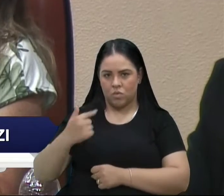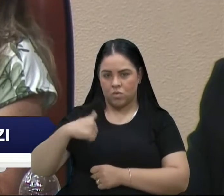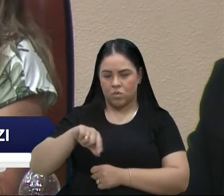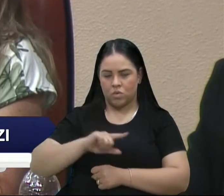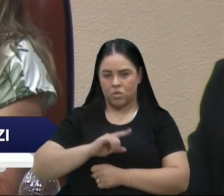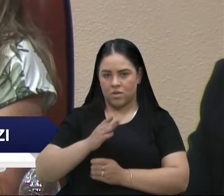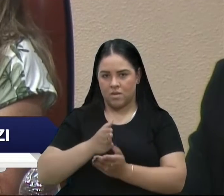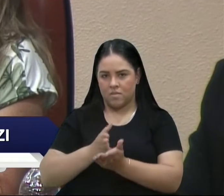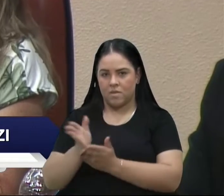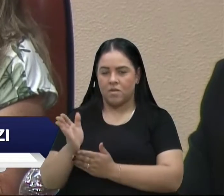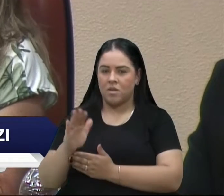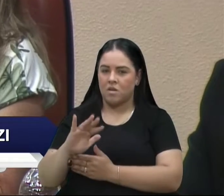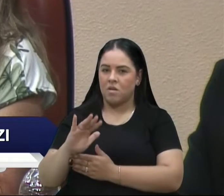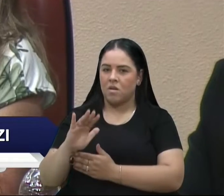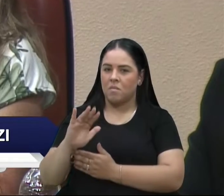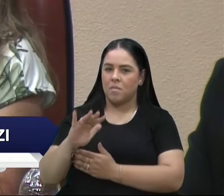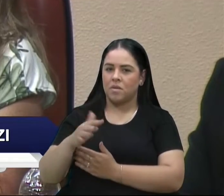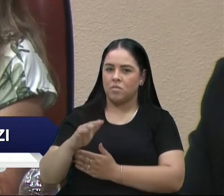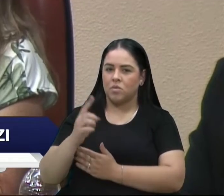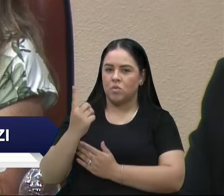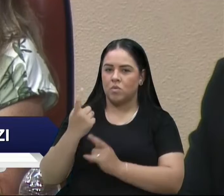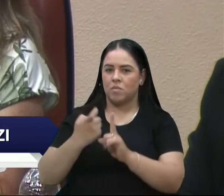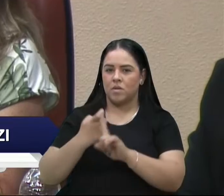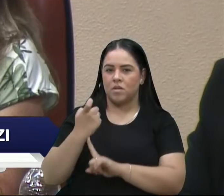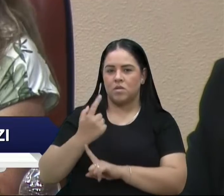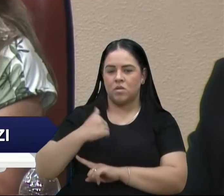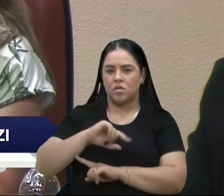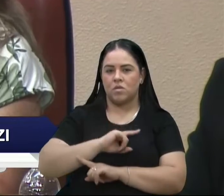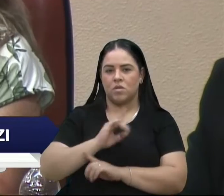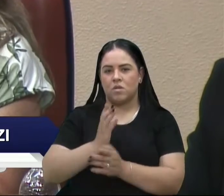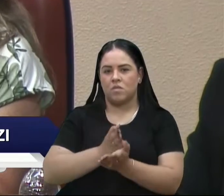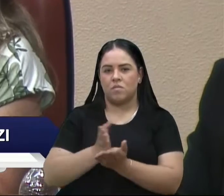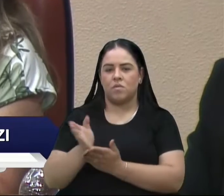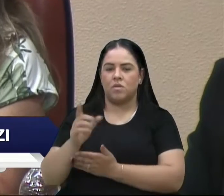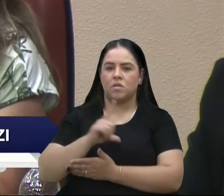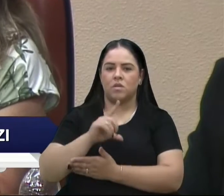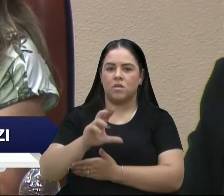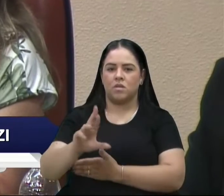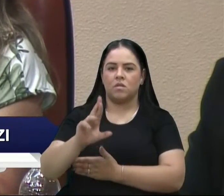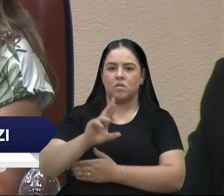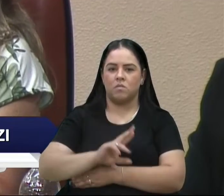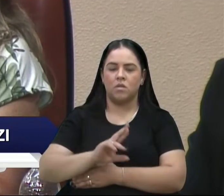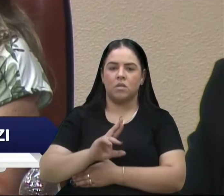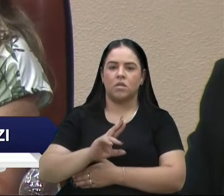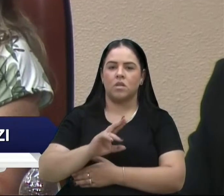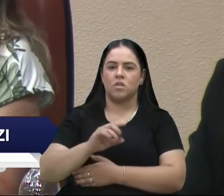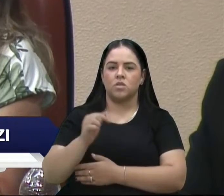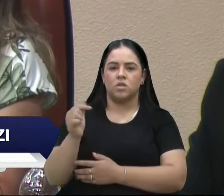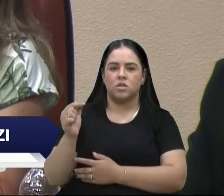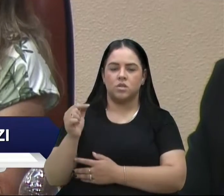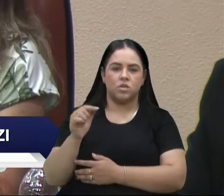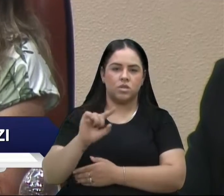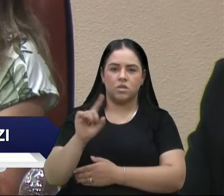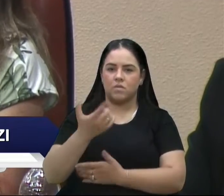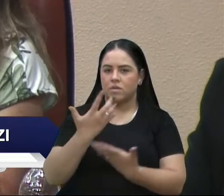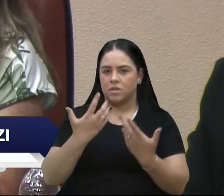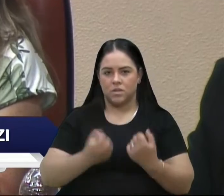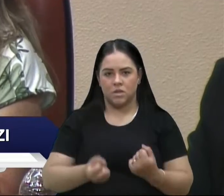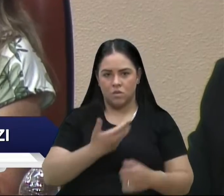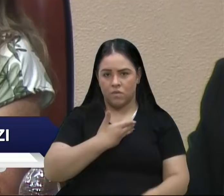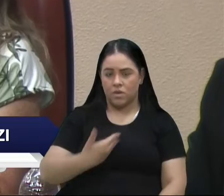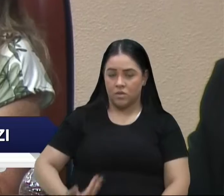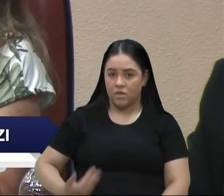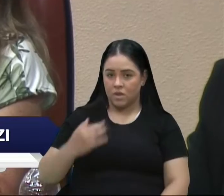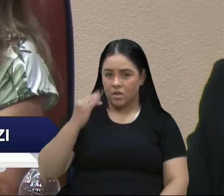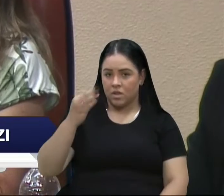E agora, faz mais ou menos 1 mês, eu acho que a gente encaminhou e já tivemos a resposta negativa do governo federal. E a justificativa é